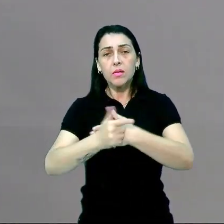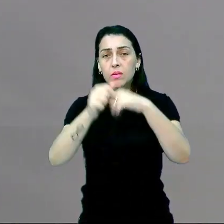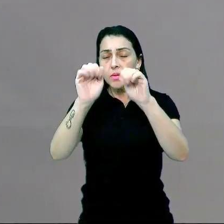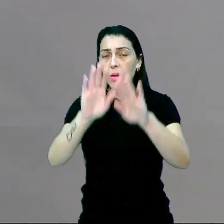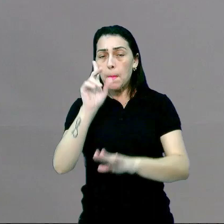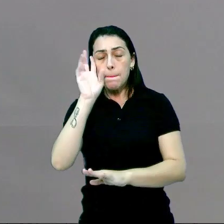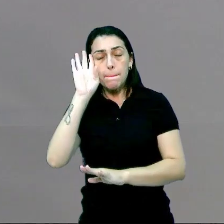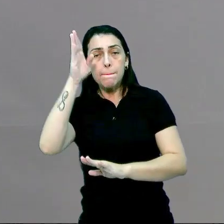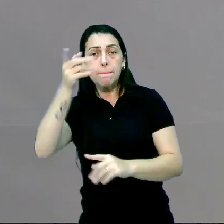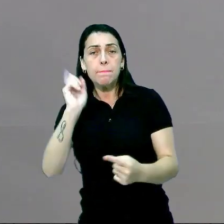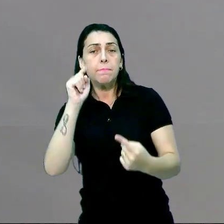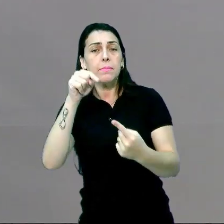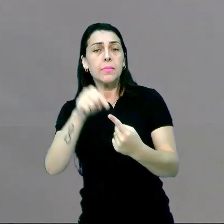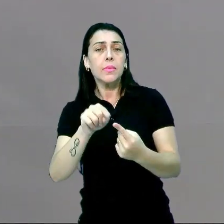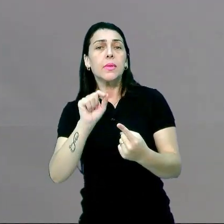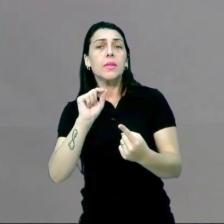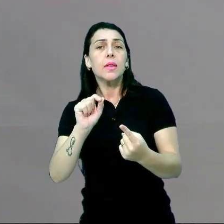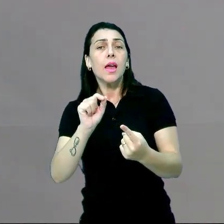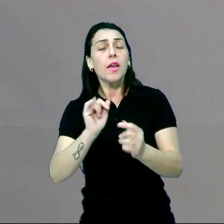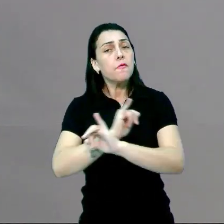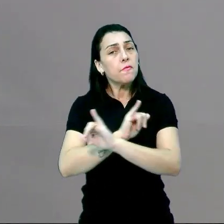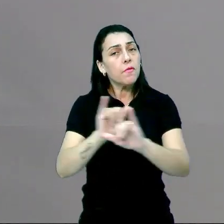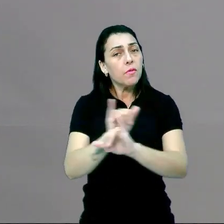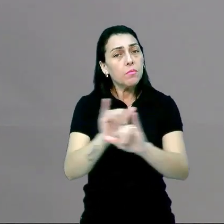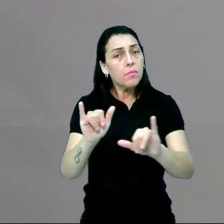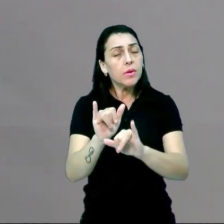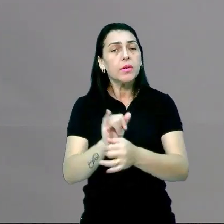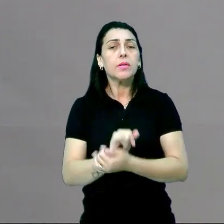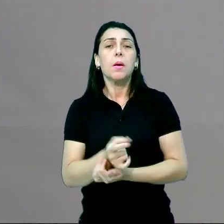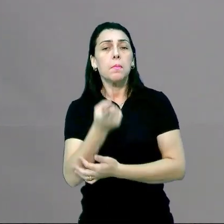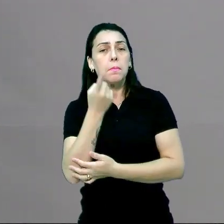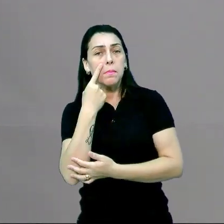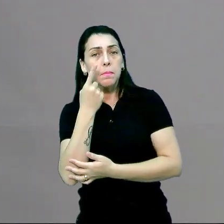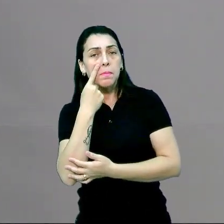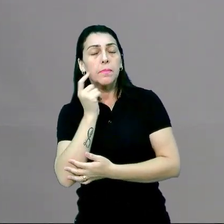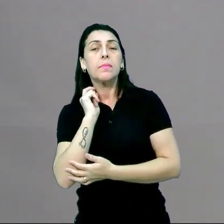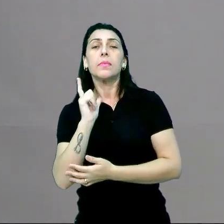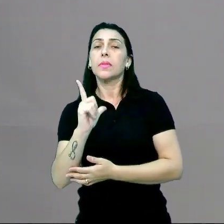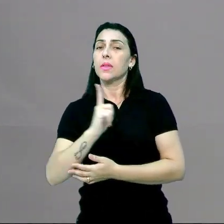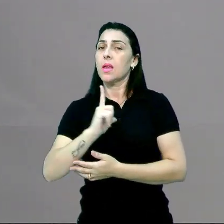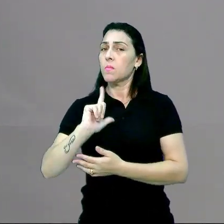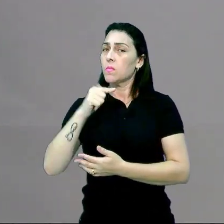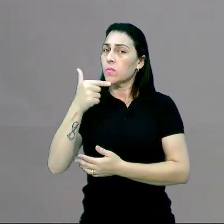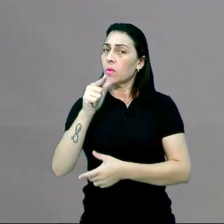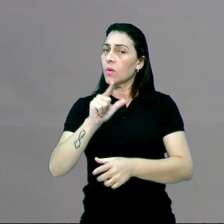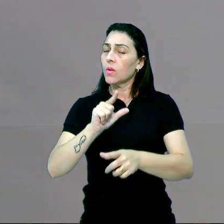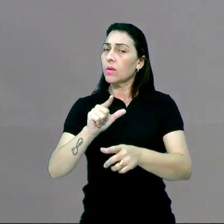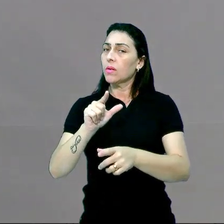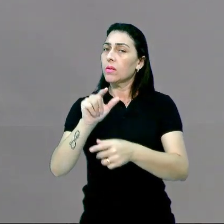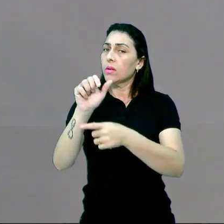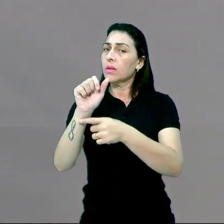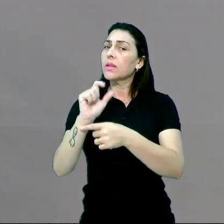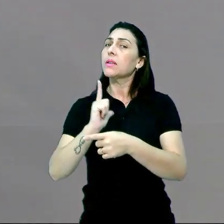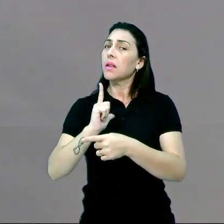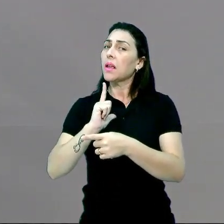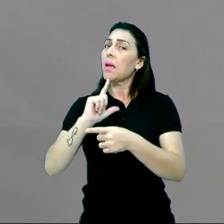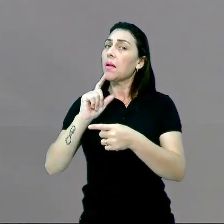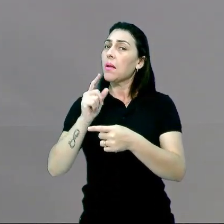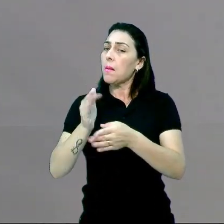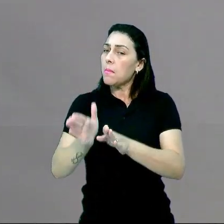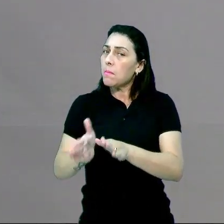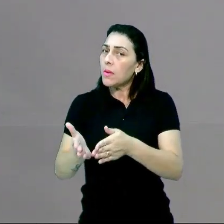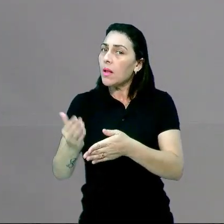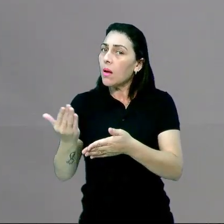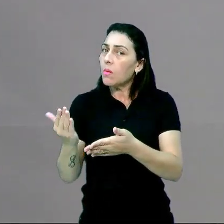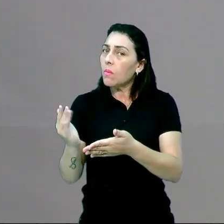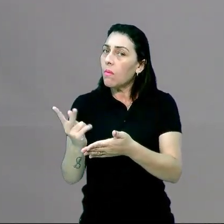o principal objetivo do cartaz é informar. Então, observe que nós temos outras alternativas que te induzem ao erro.